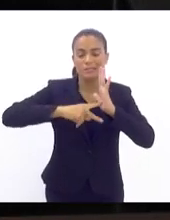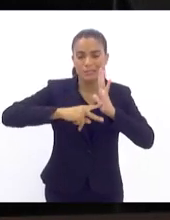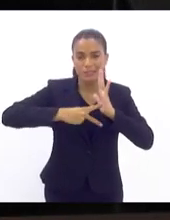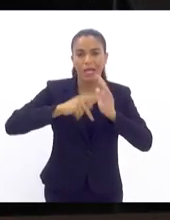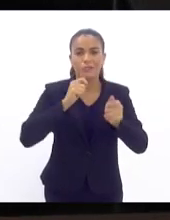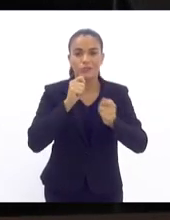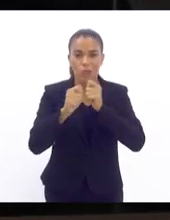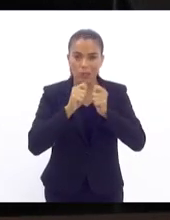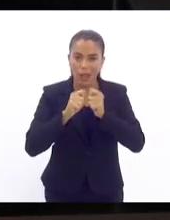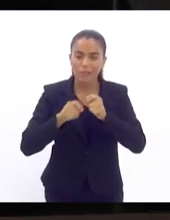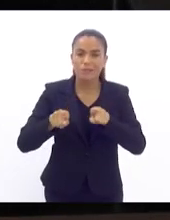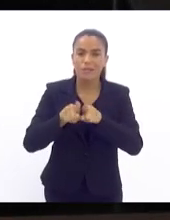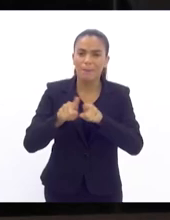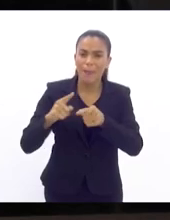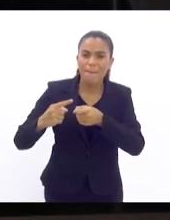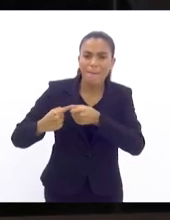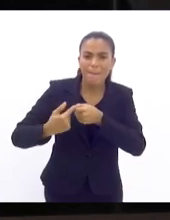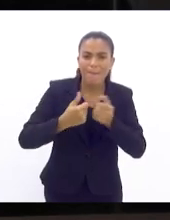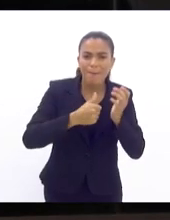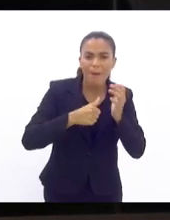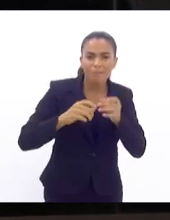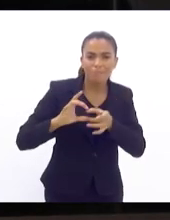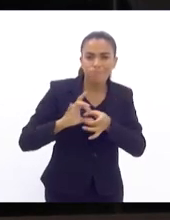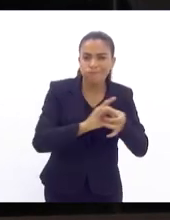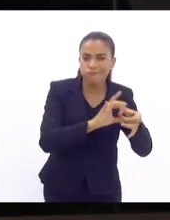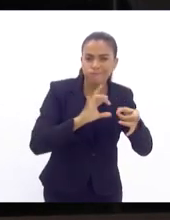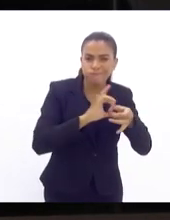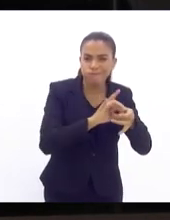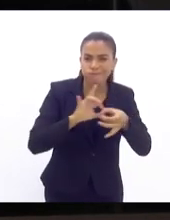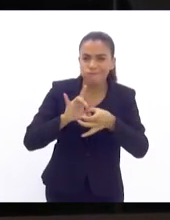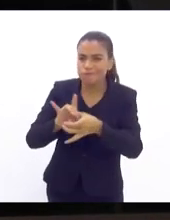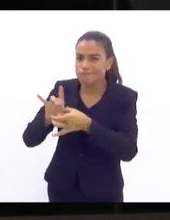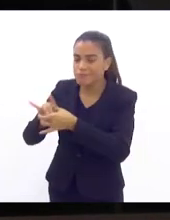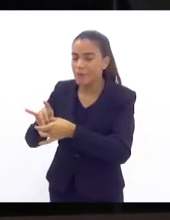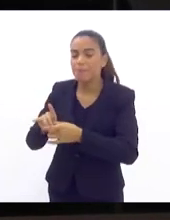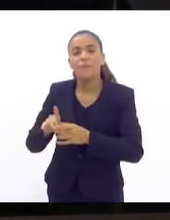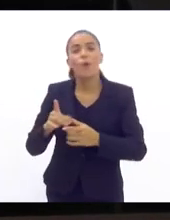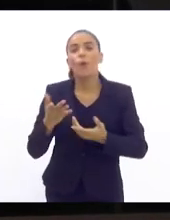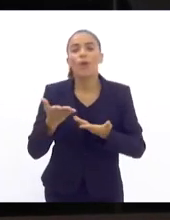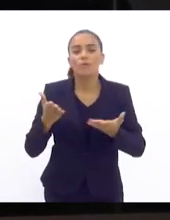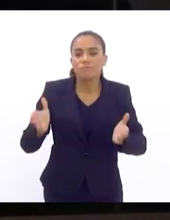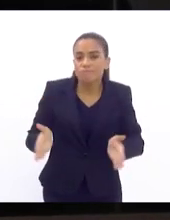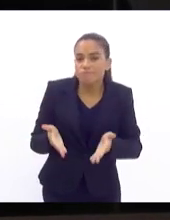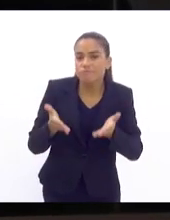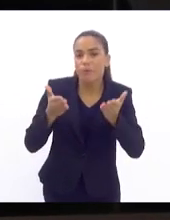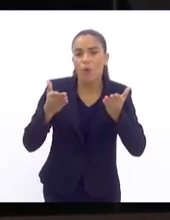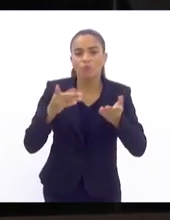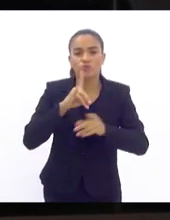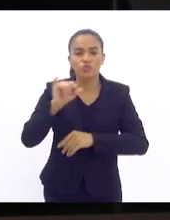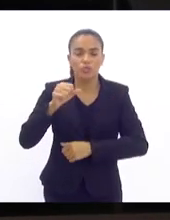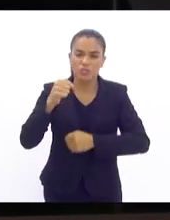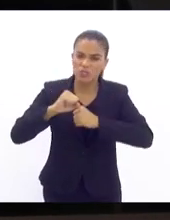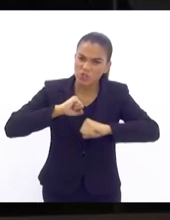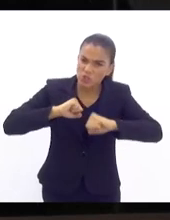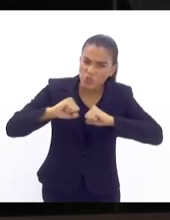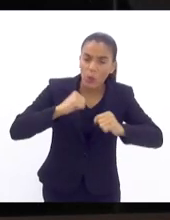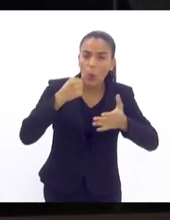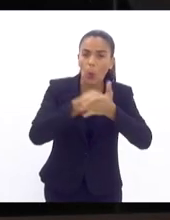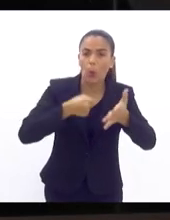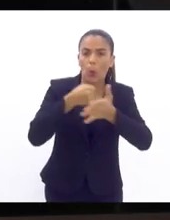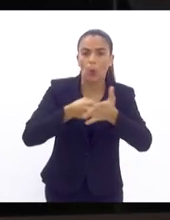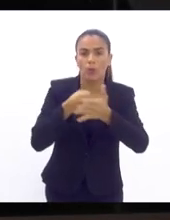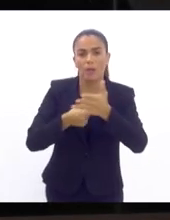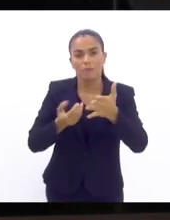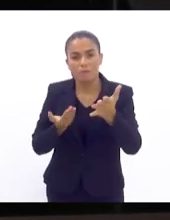Filiados, inclusive os do município do Estado do Rio, promovem um dia de luta em defesa da